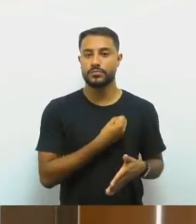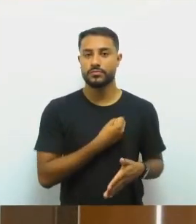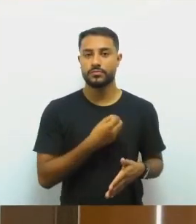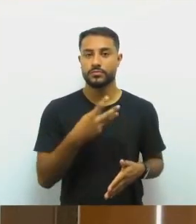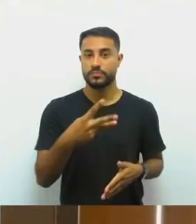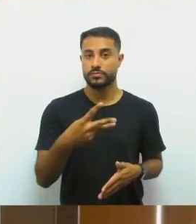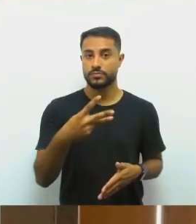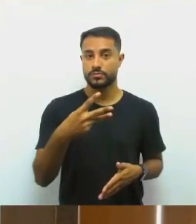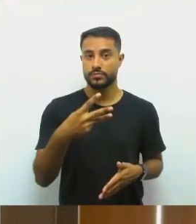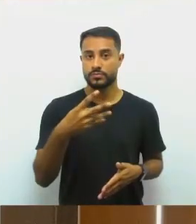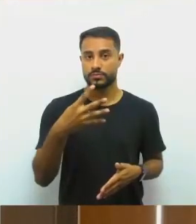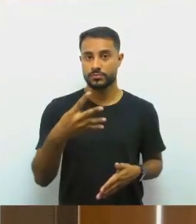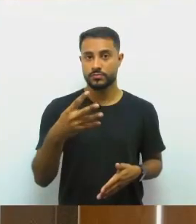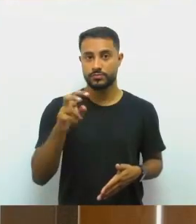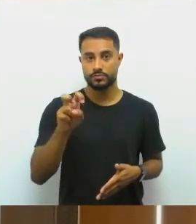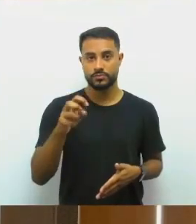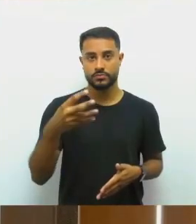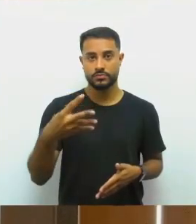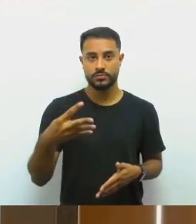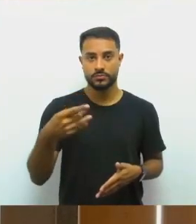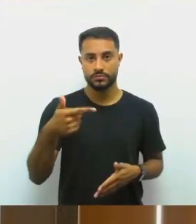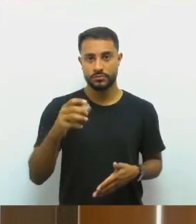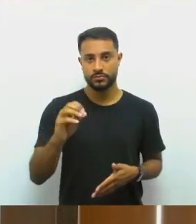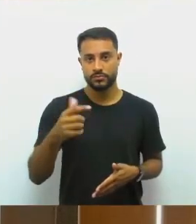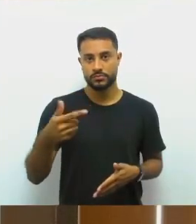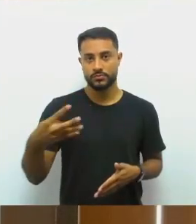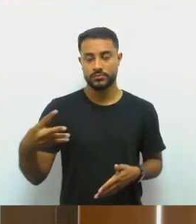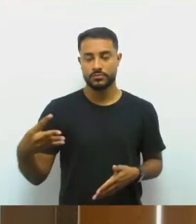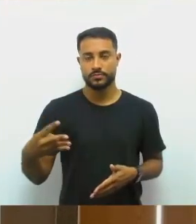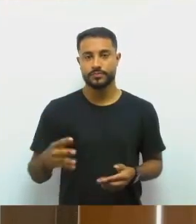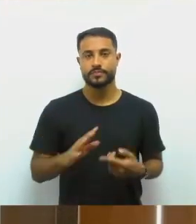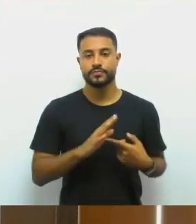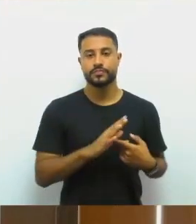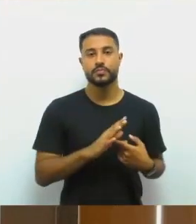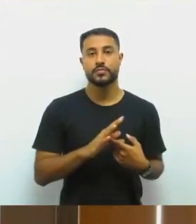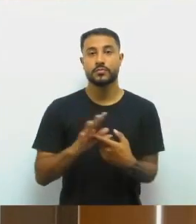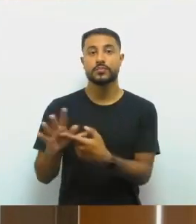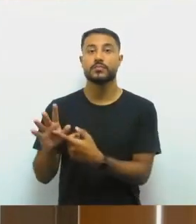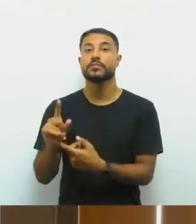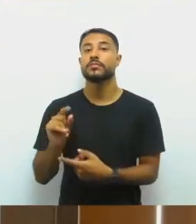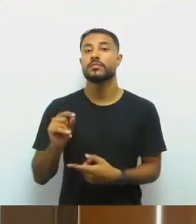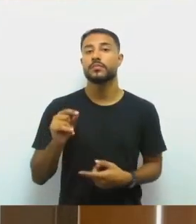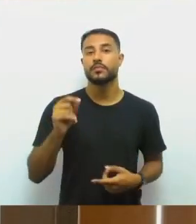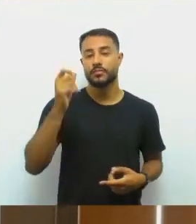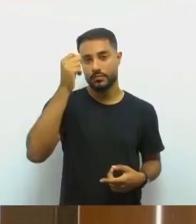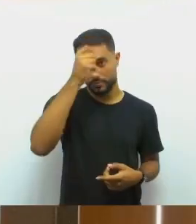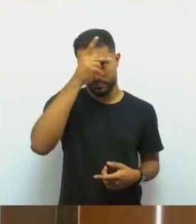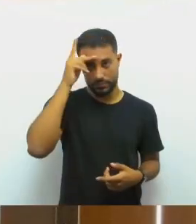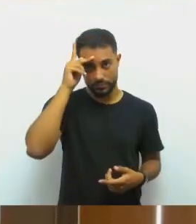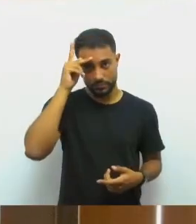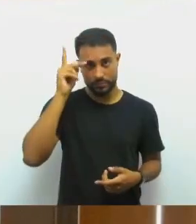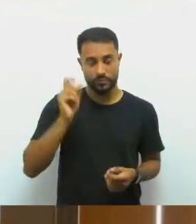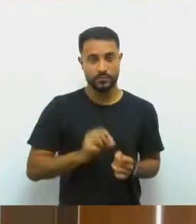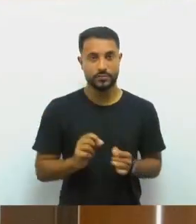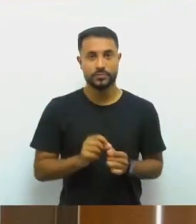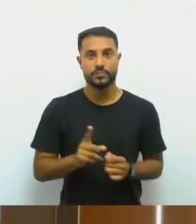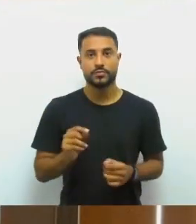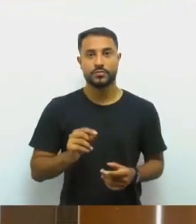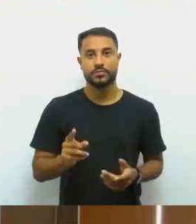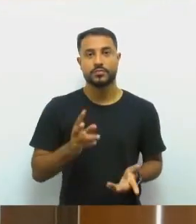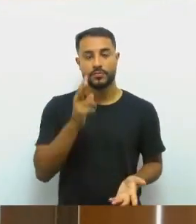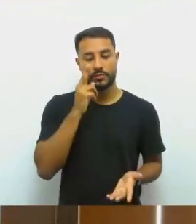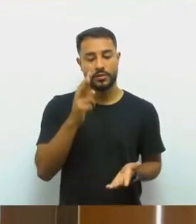3.454 de 2024, indicando ao prefeito a análise e revisão do plano de investimento